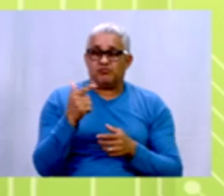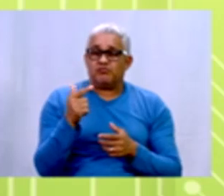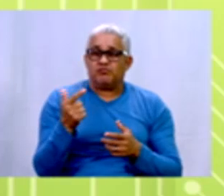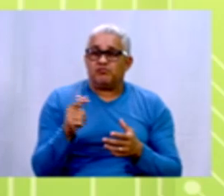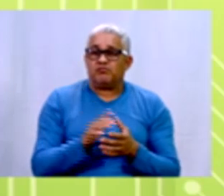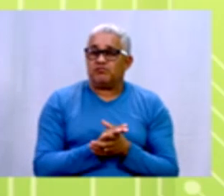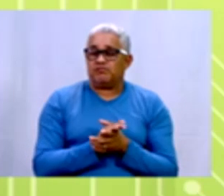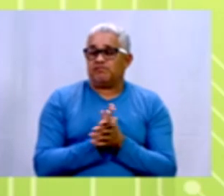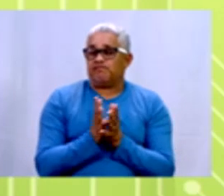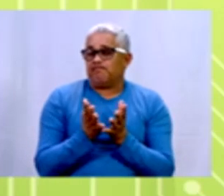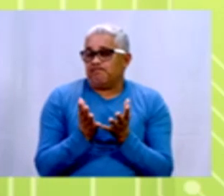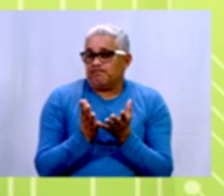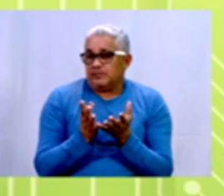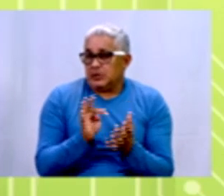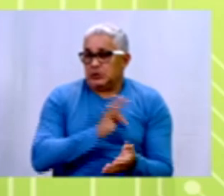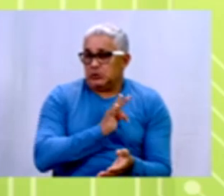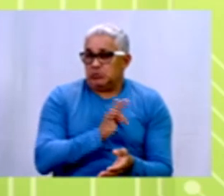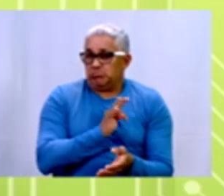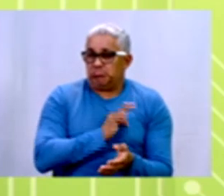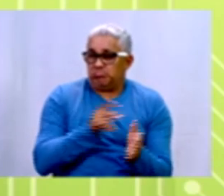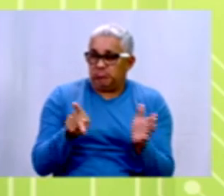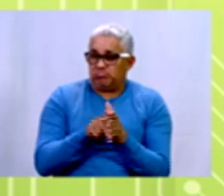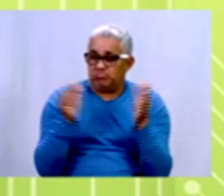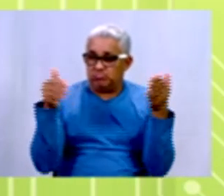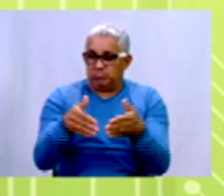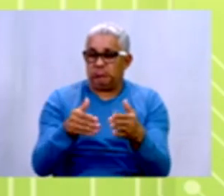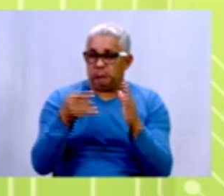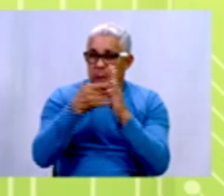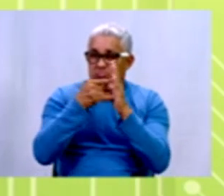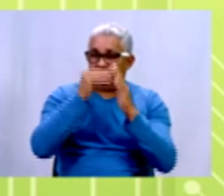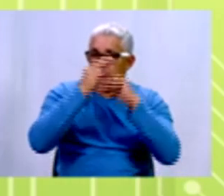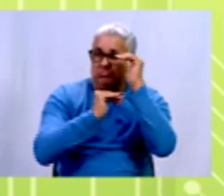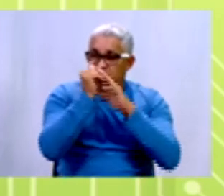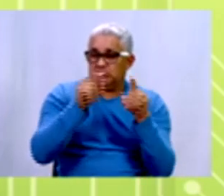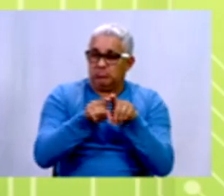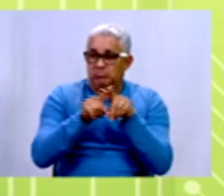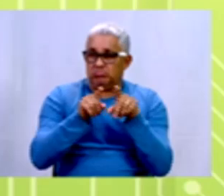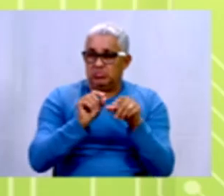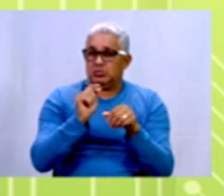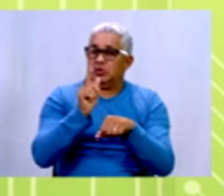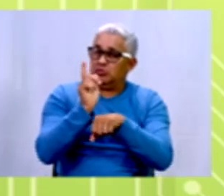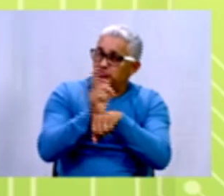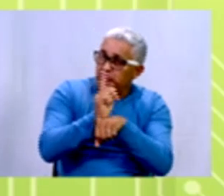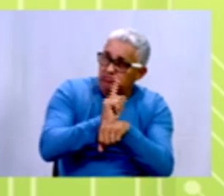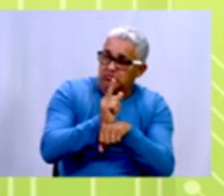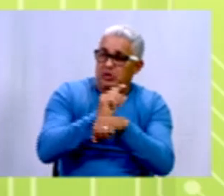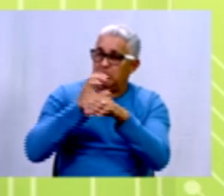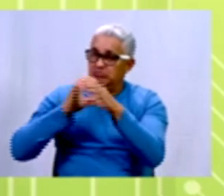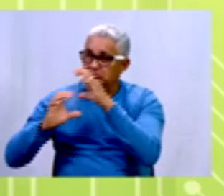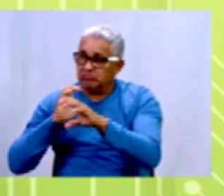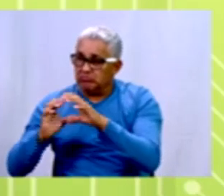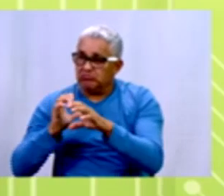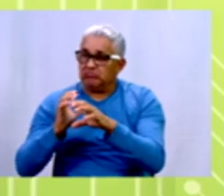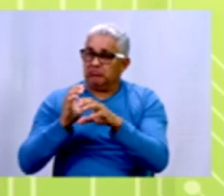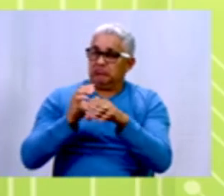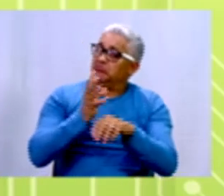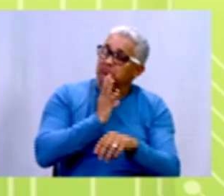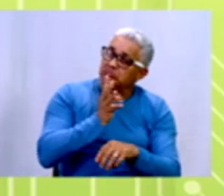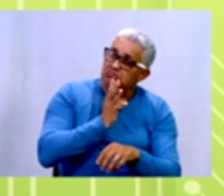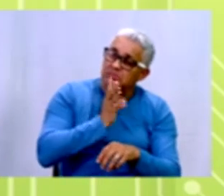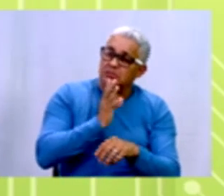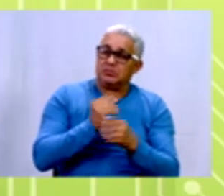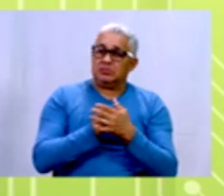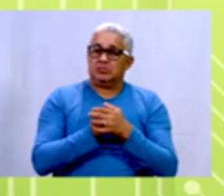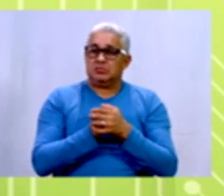simplesmente uma questão técnica para desenvolver sistemas, mas há toda uma questão de gestão, de comunicação, de